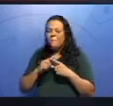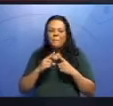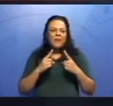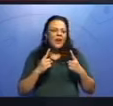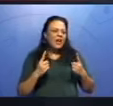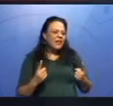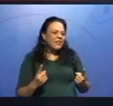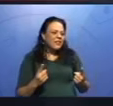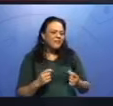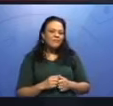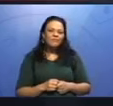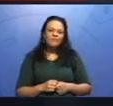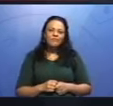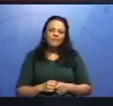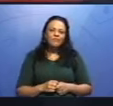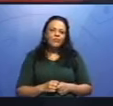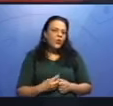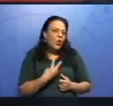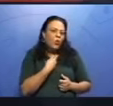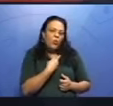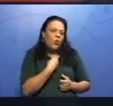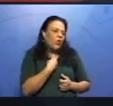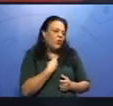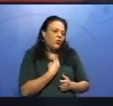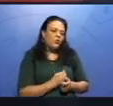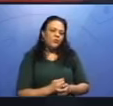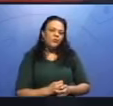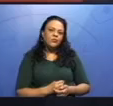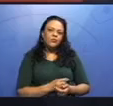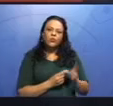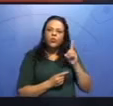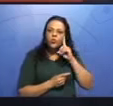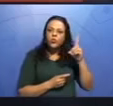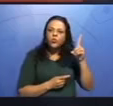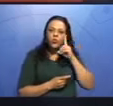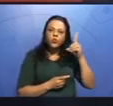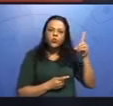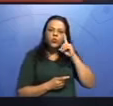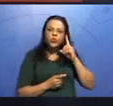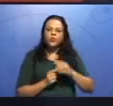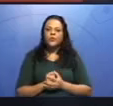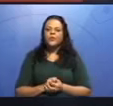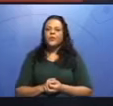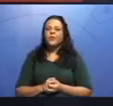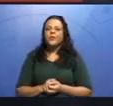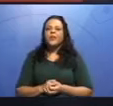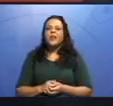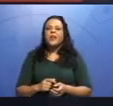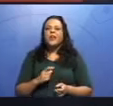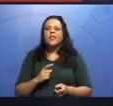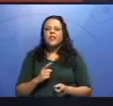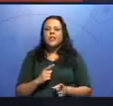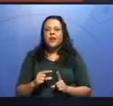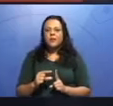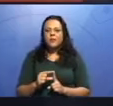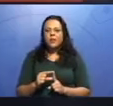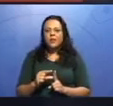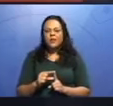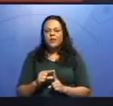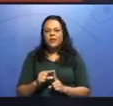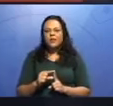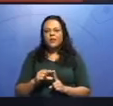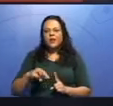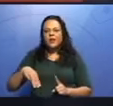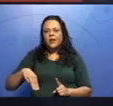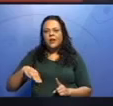não posso tomá-lo sempre. A conjunção adversativa mais frequente é mas. Agora vem aquelas que eu dei o exemplo